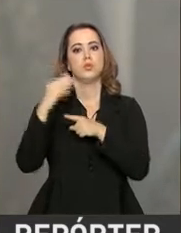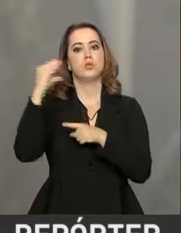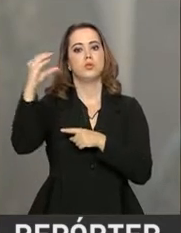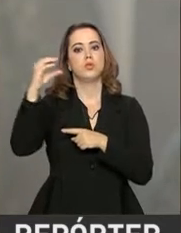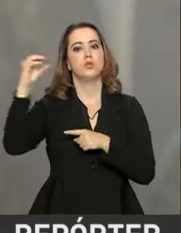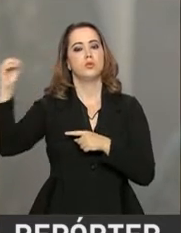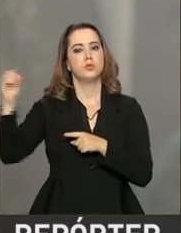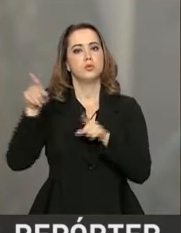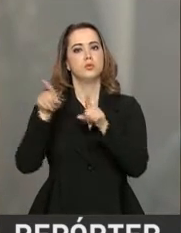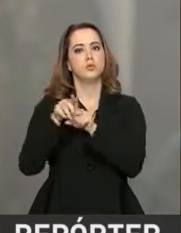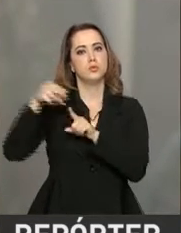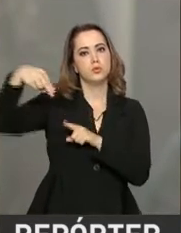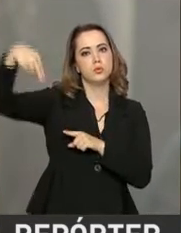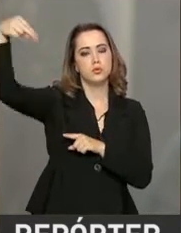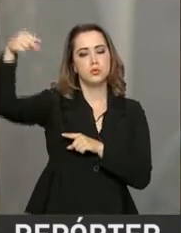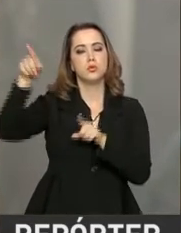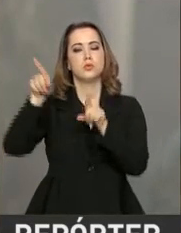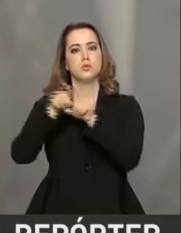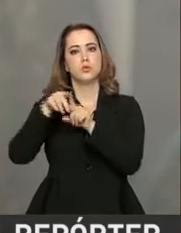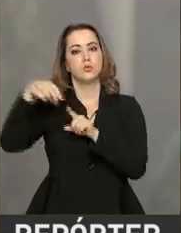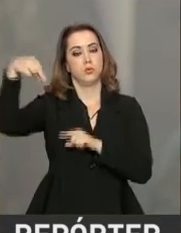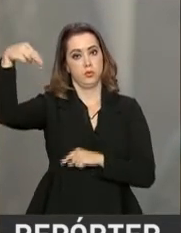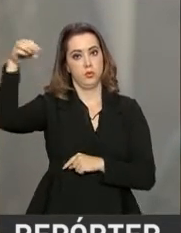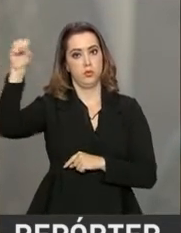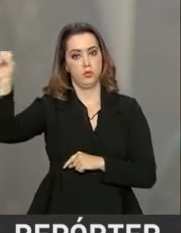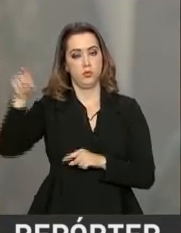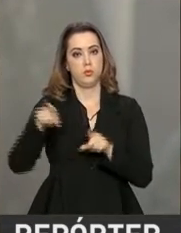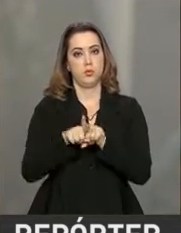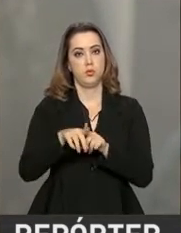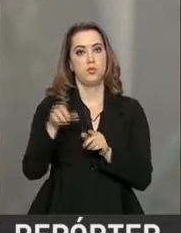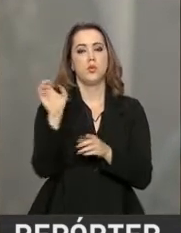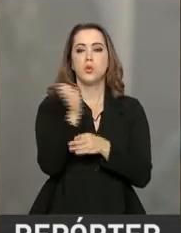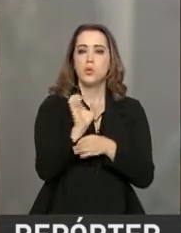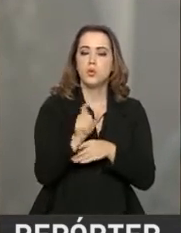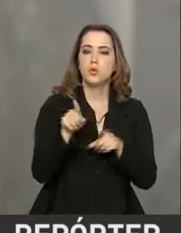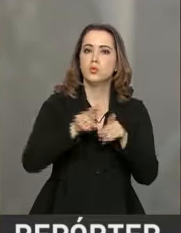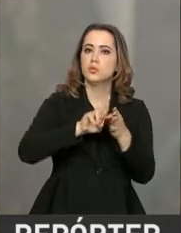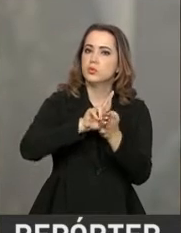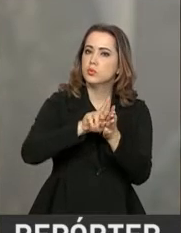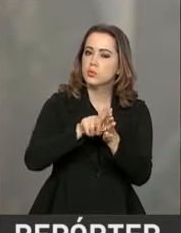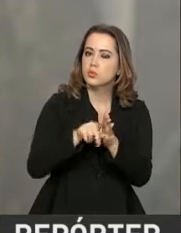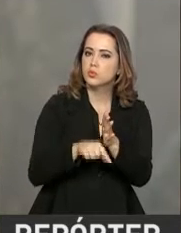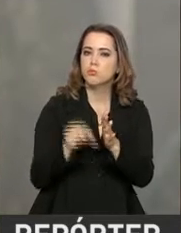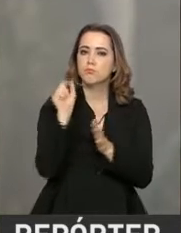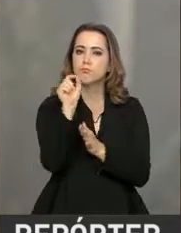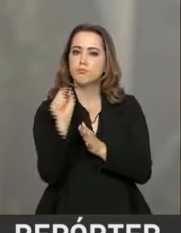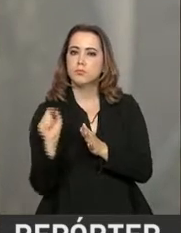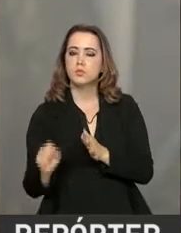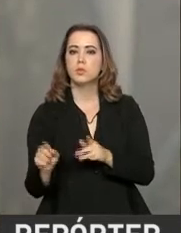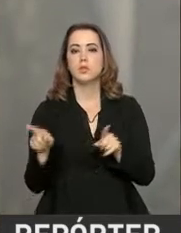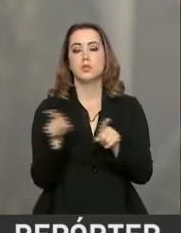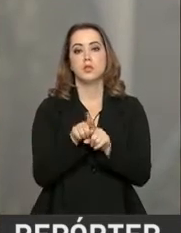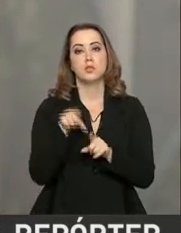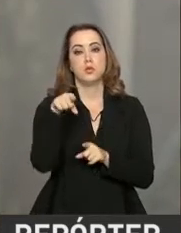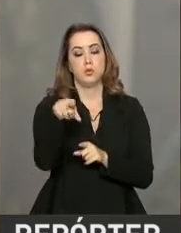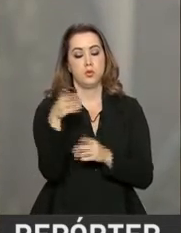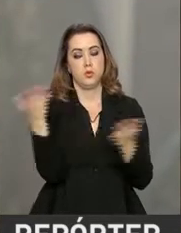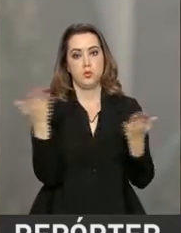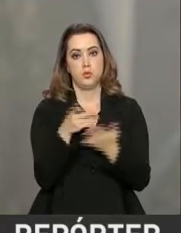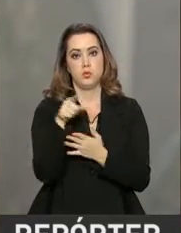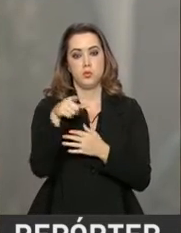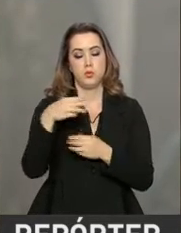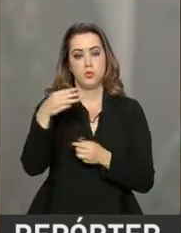Norte. Entre os estados, Mato Grosso lidera. Depois vem São Paulo, Paraná, Minas Gerais e Rio Grande do Sul. Os dados são